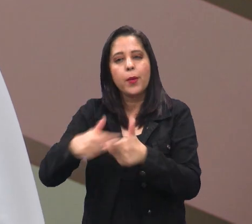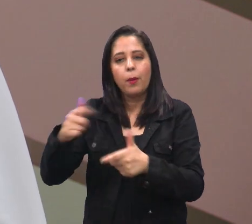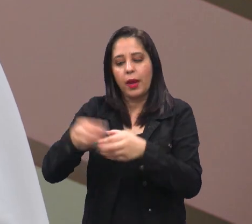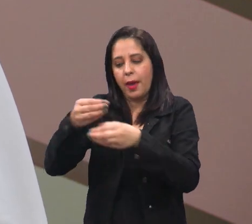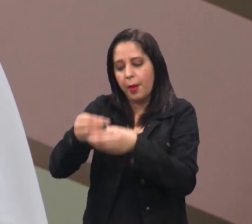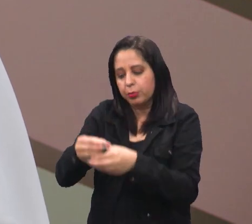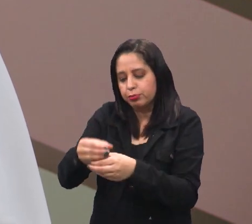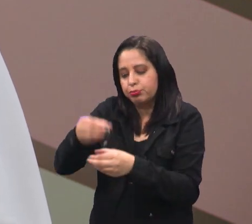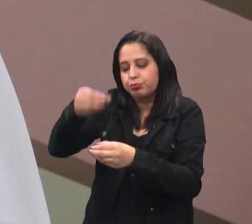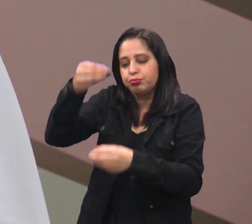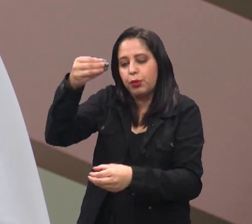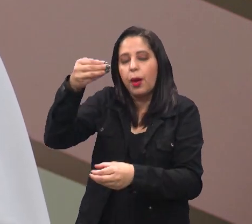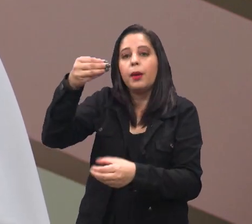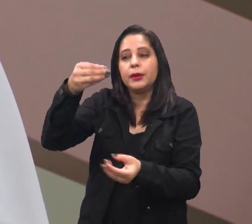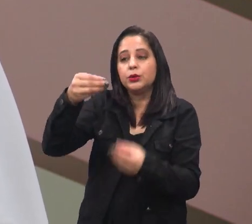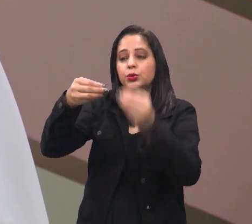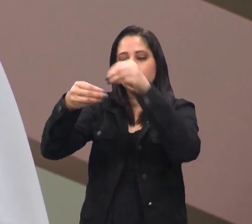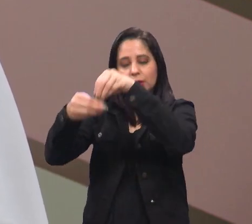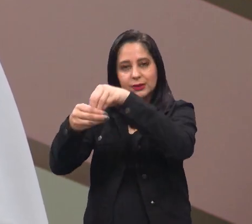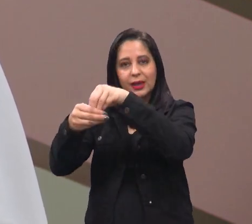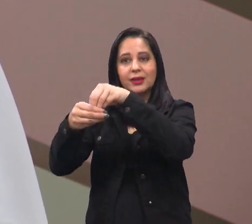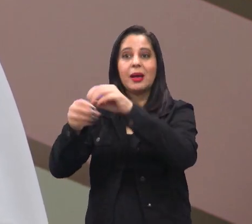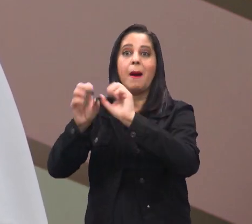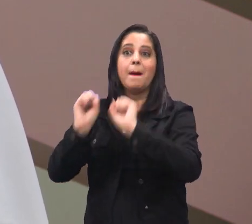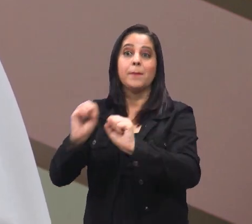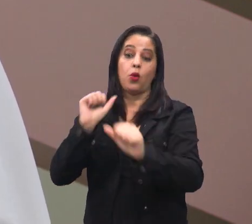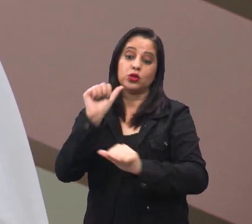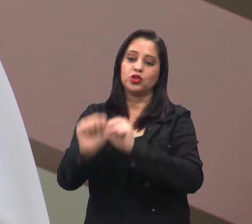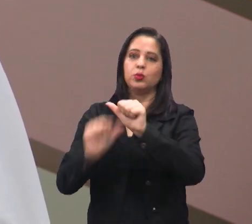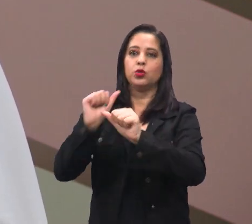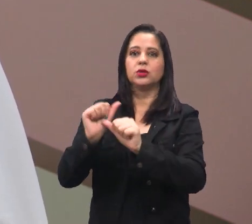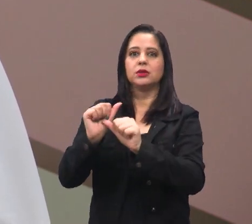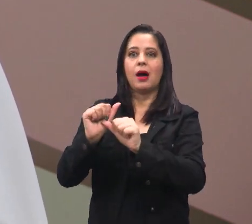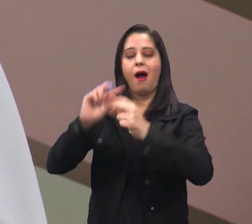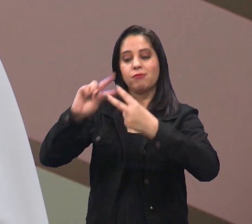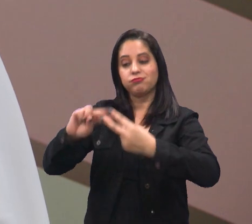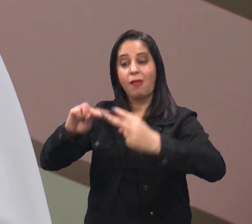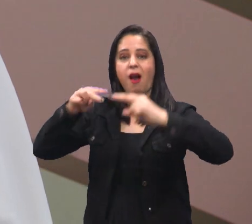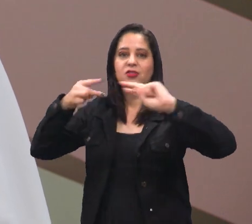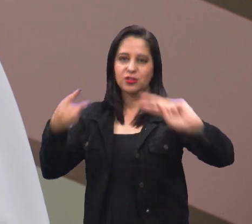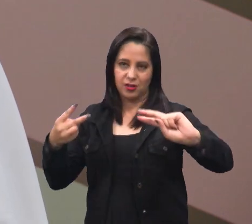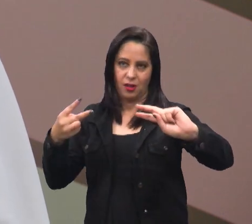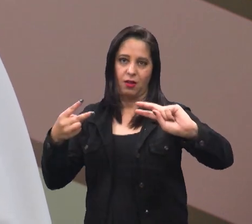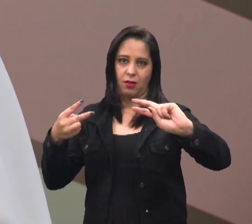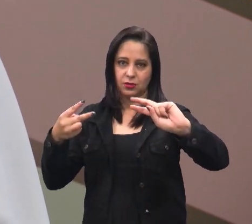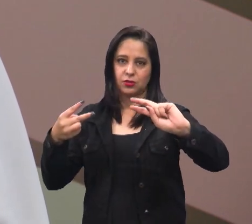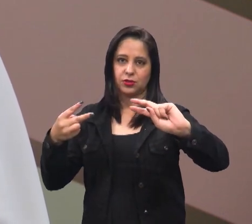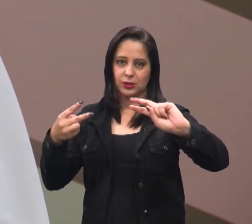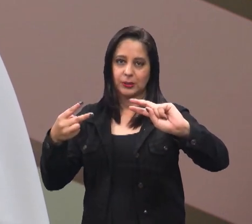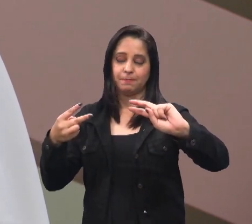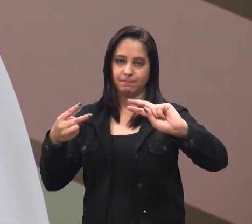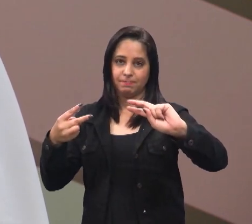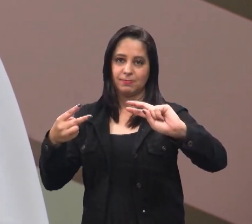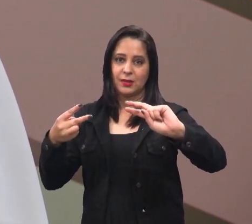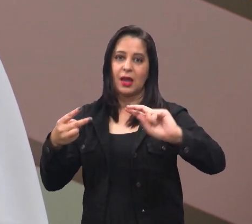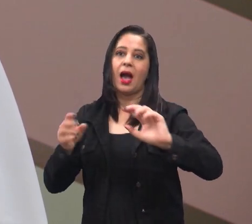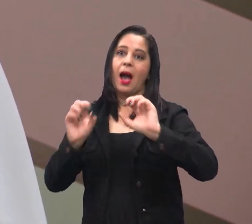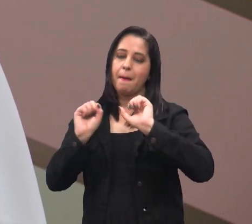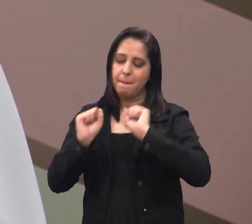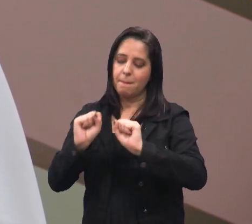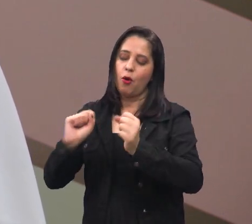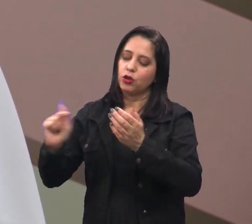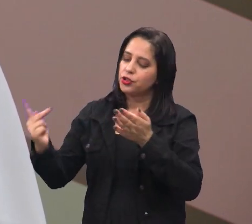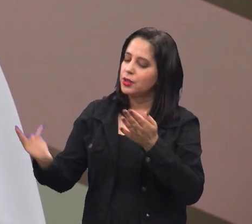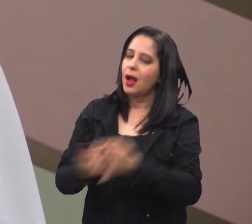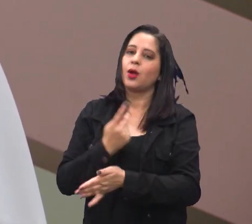substâncias elas podem provocar uma alteração no DNA das células e isso sim provocar ser um fator predisponente para desenvolver uma